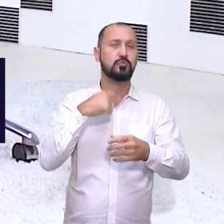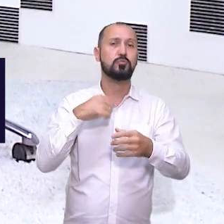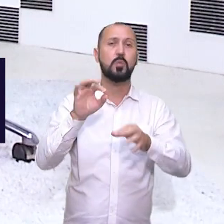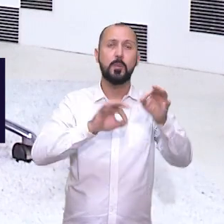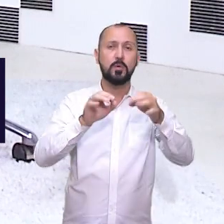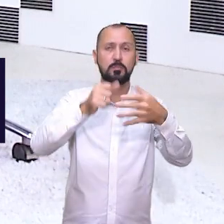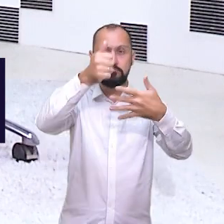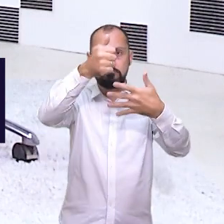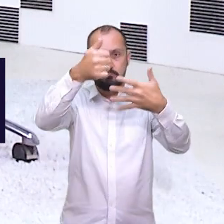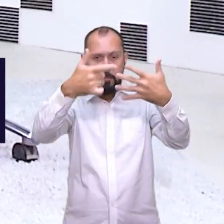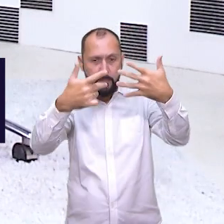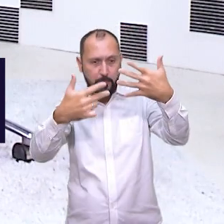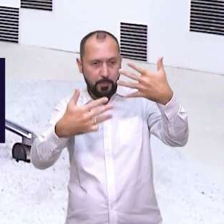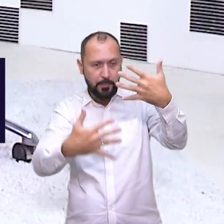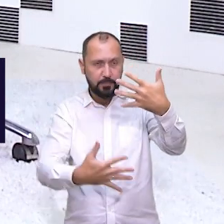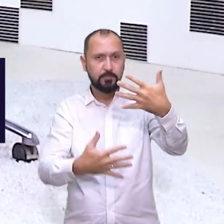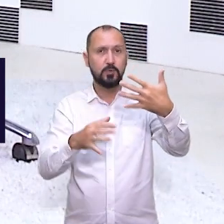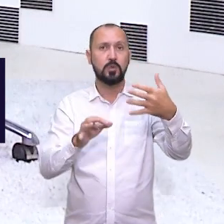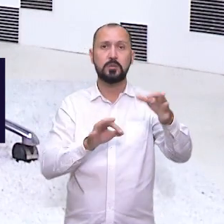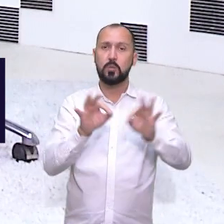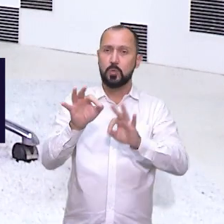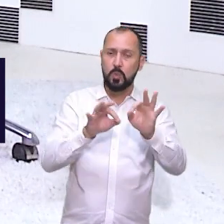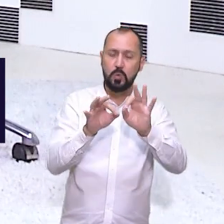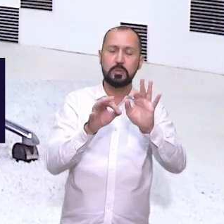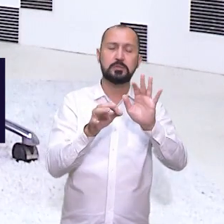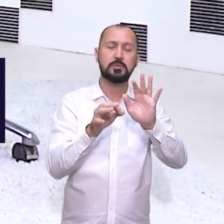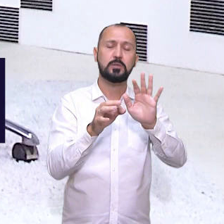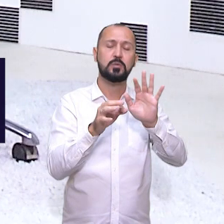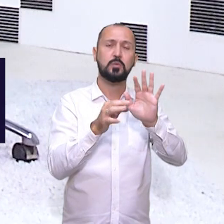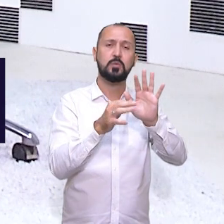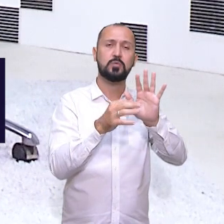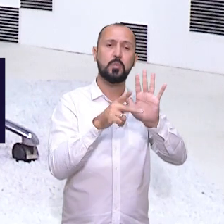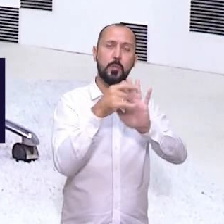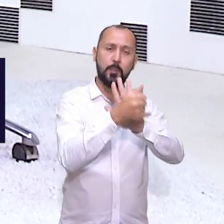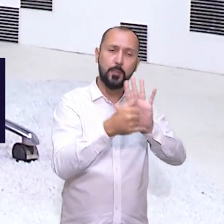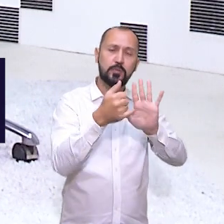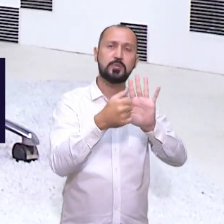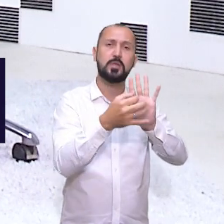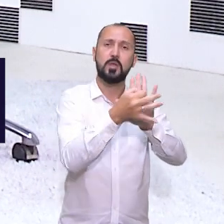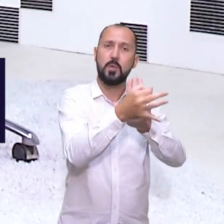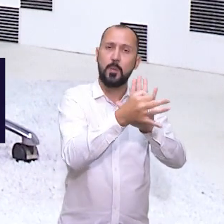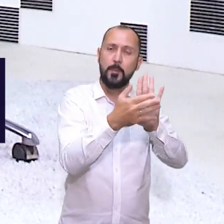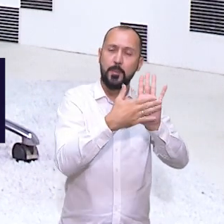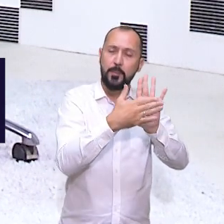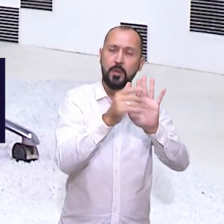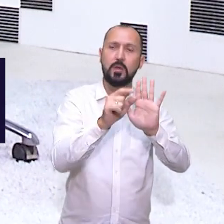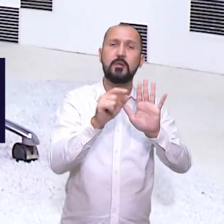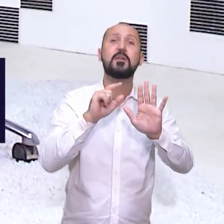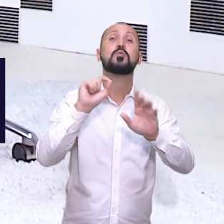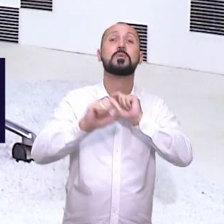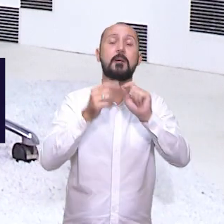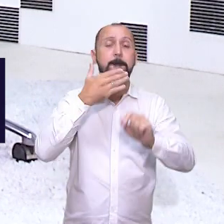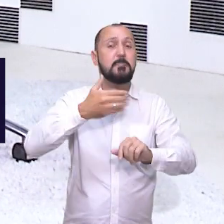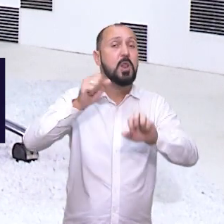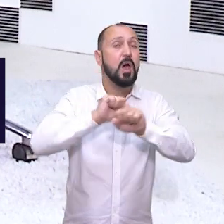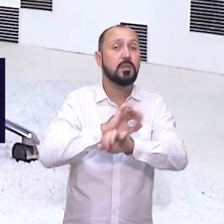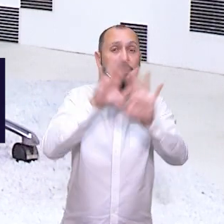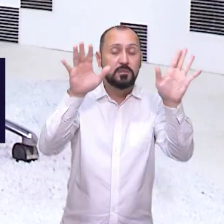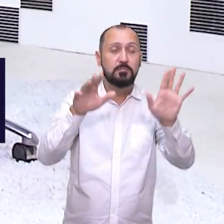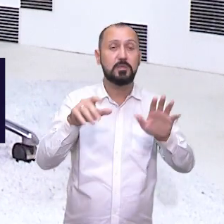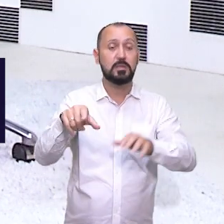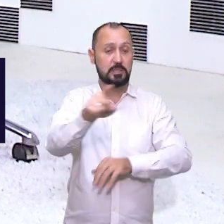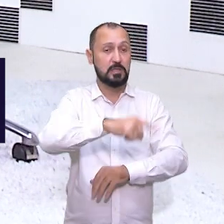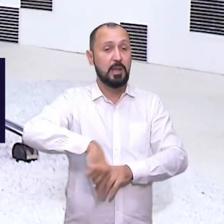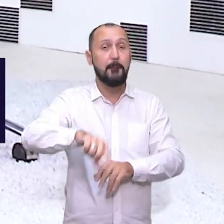E, obviamente, isso dentro de uma ordem de prioridades. Então, o nosso projeto ele vem nesse sentido, ele vem no sentido de